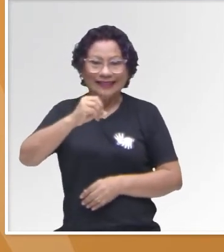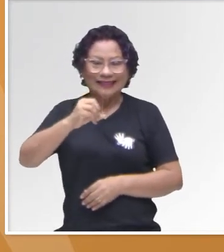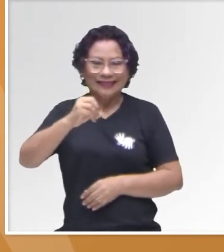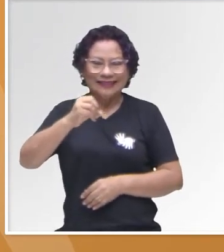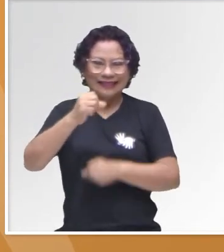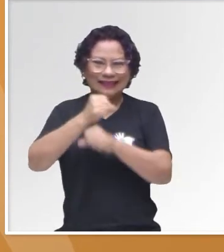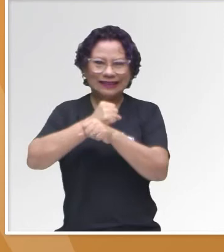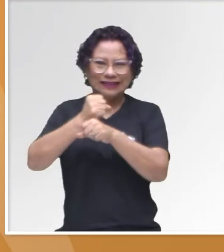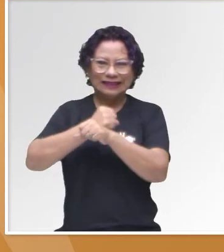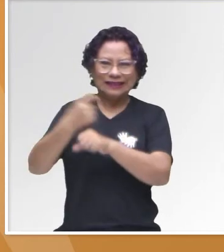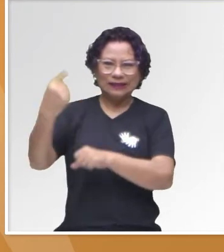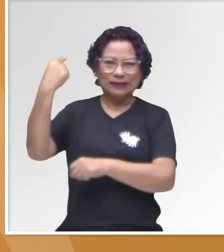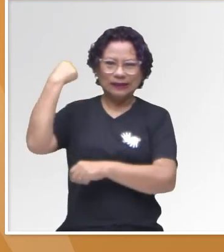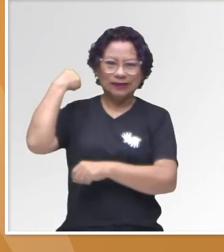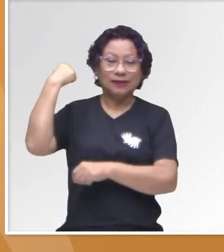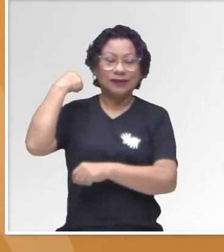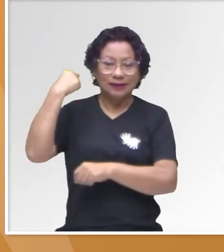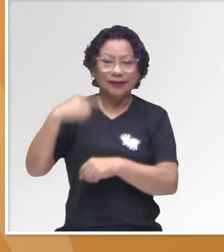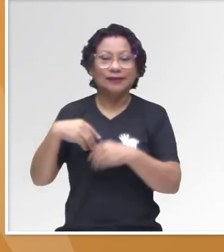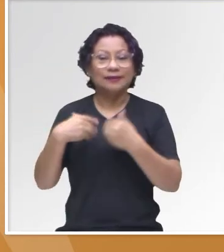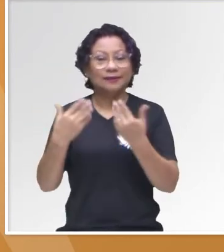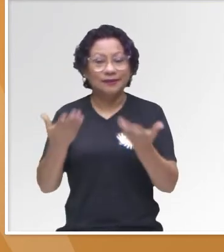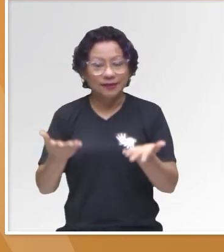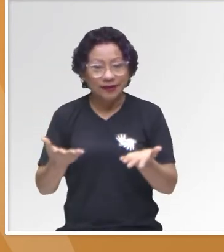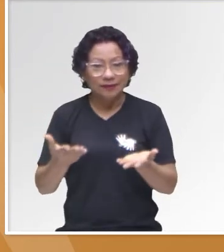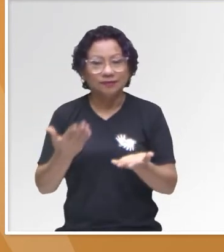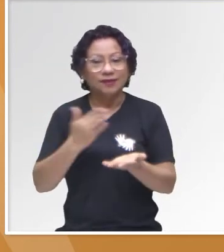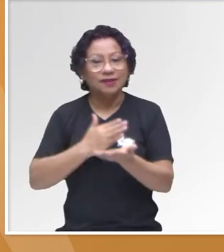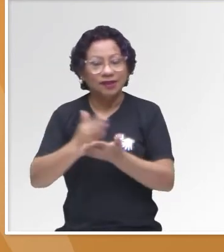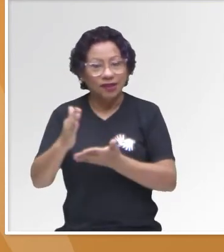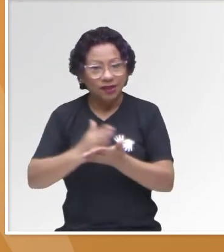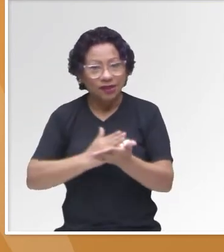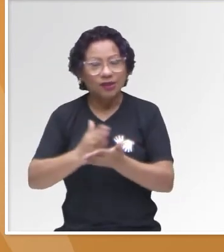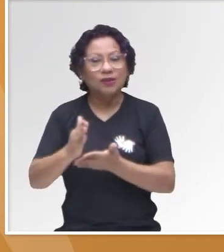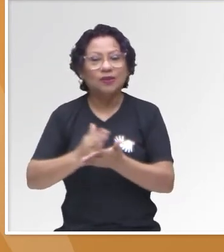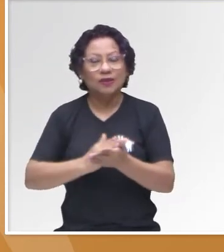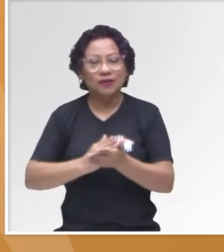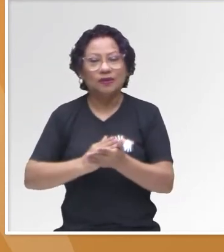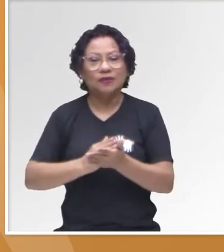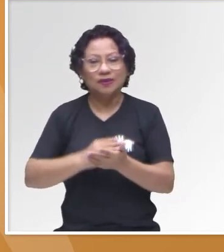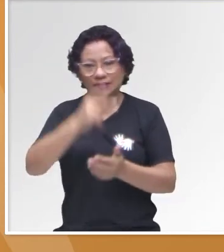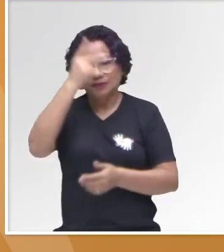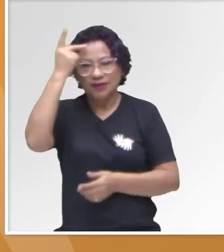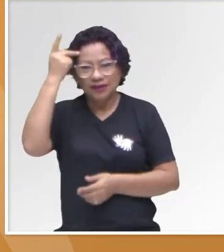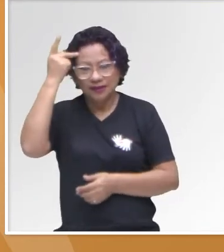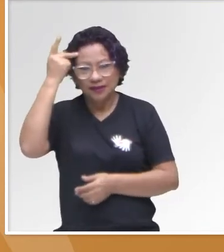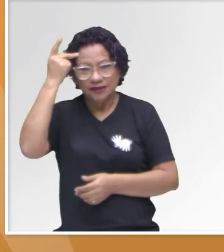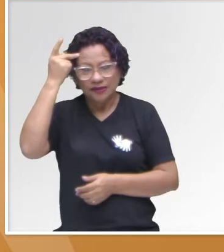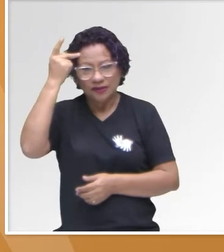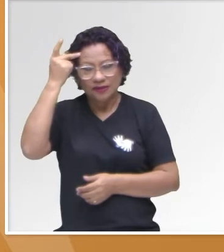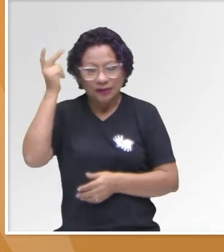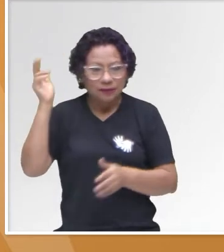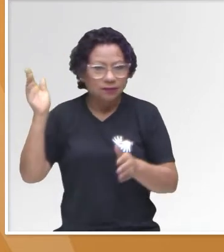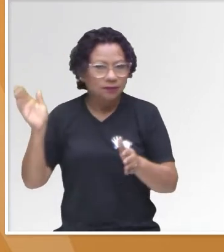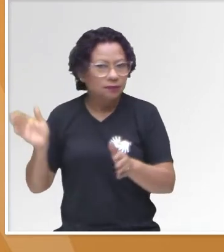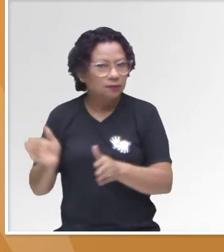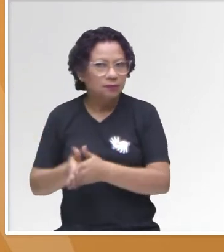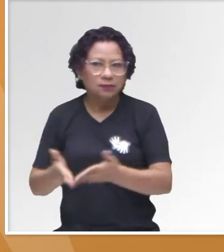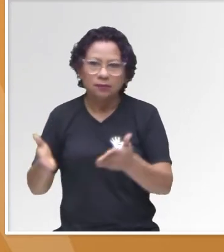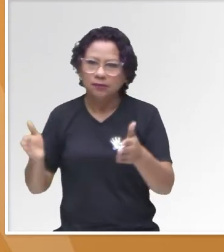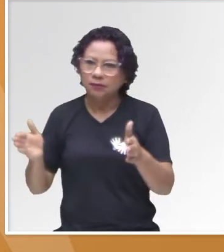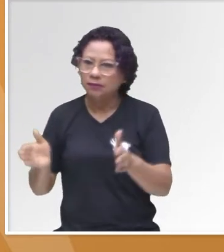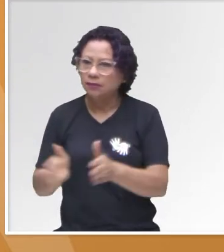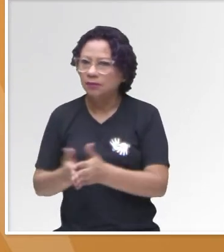muito maior, uma grande parcela da população que estava aí no nível considerado um nível